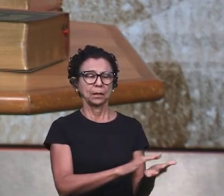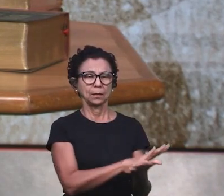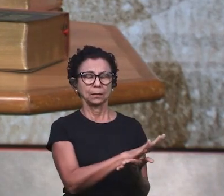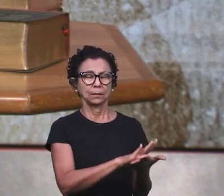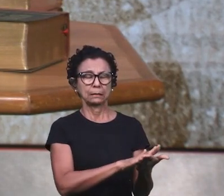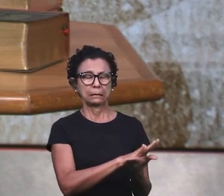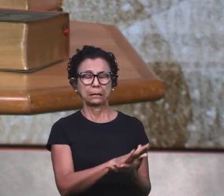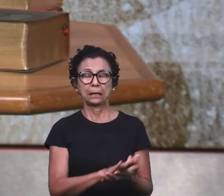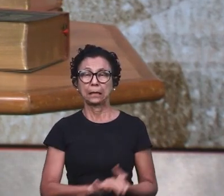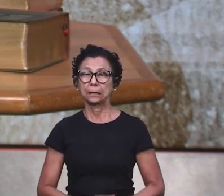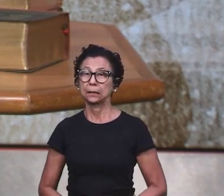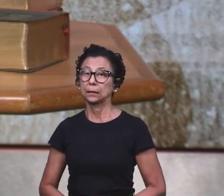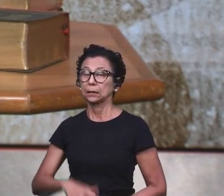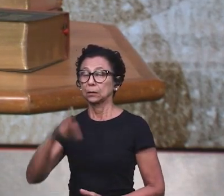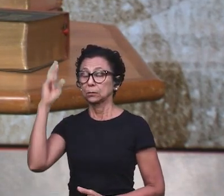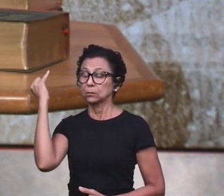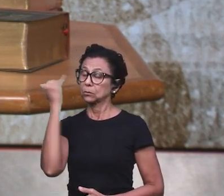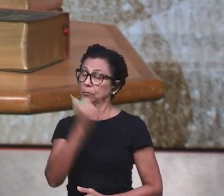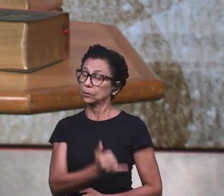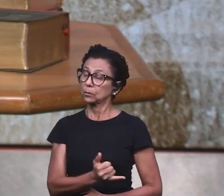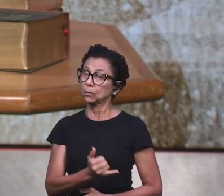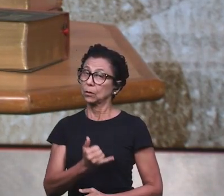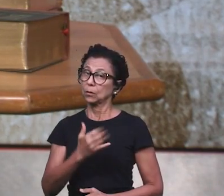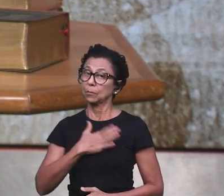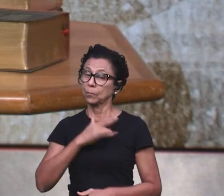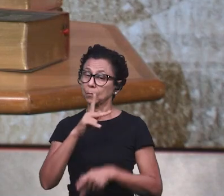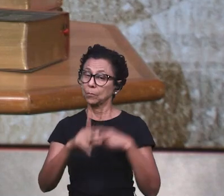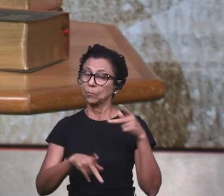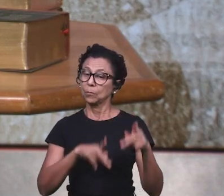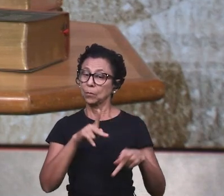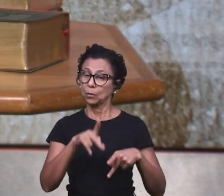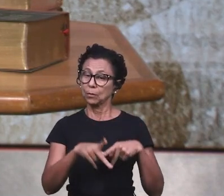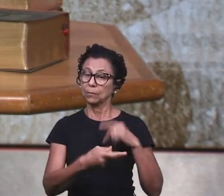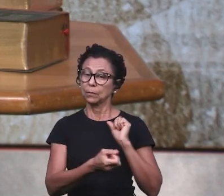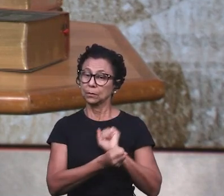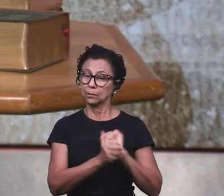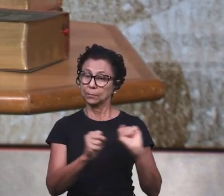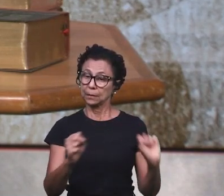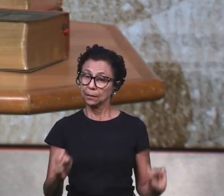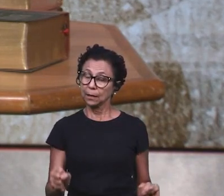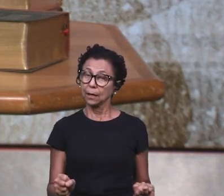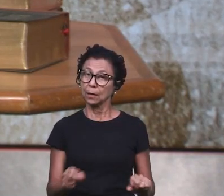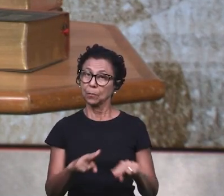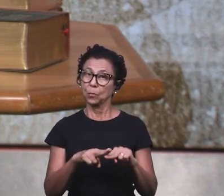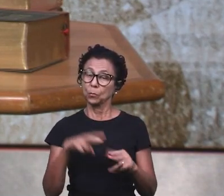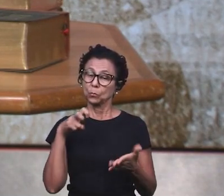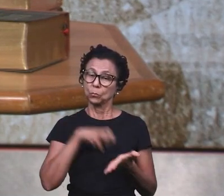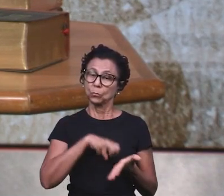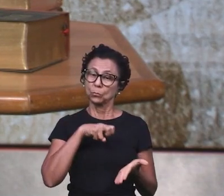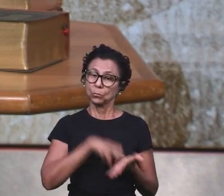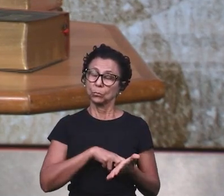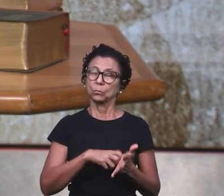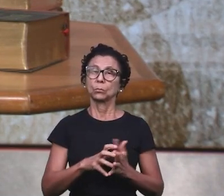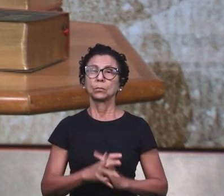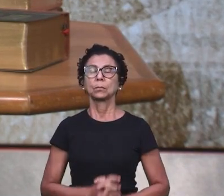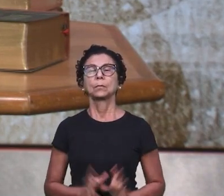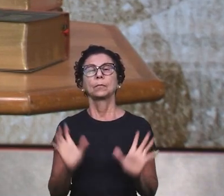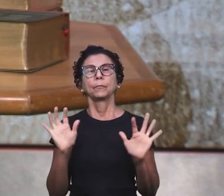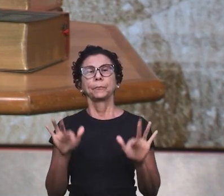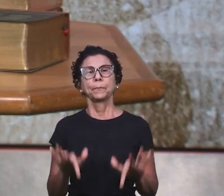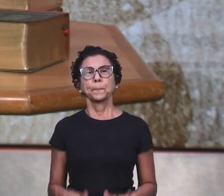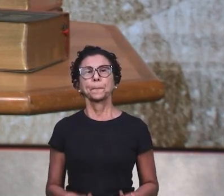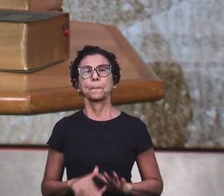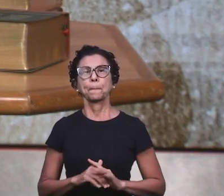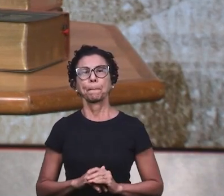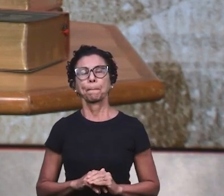Ele tiraria o seu povo da terra do Egito com grandes juízos. Amém, queridos? Vamos encerrar